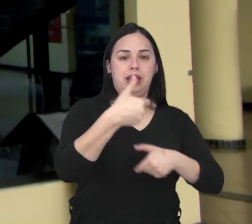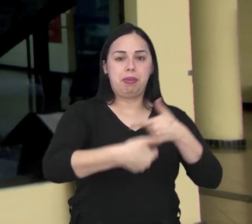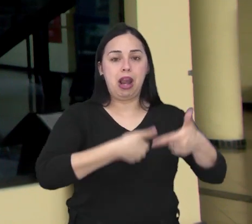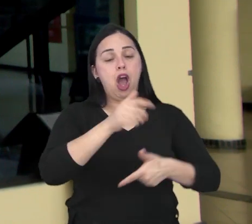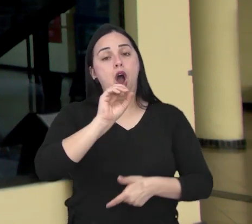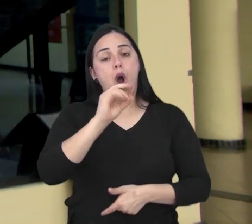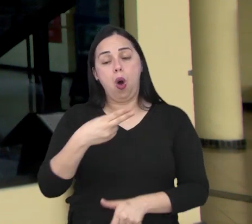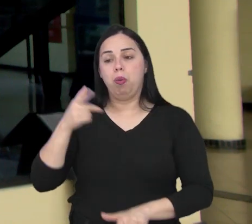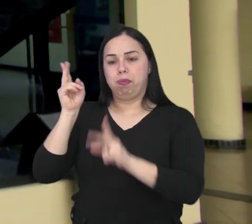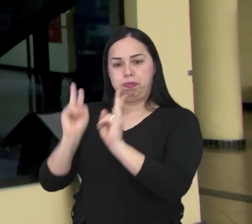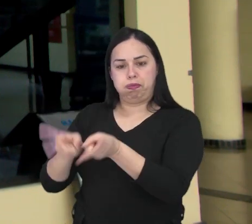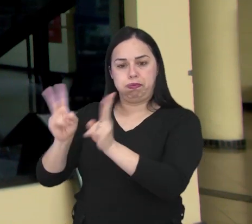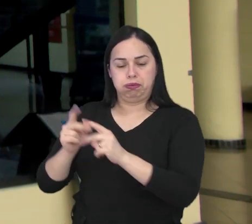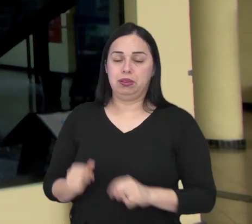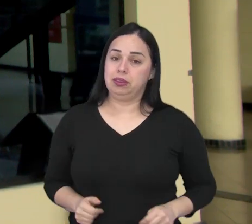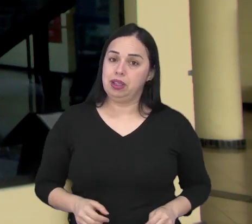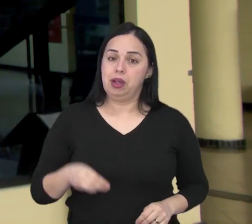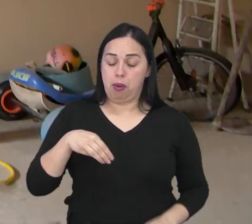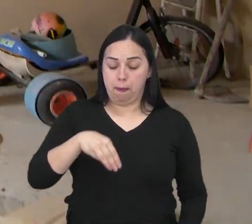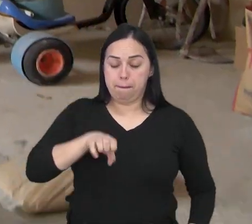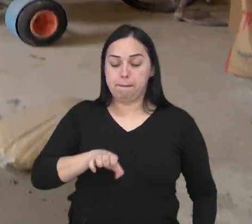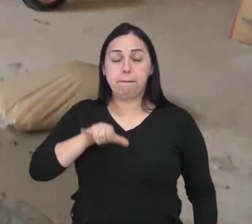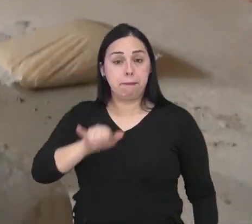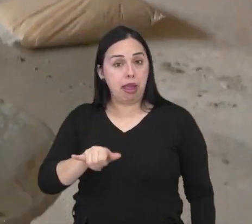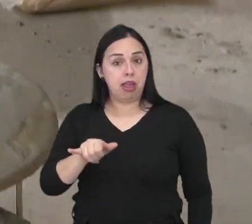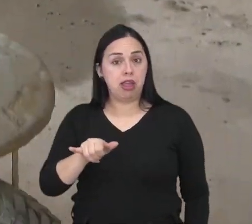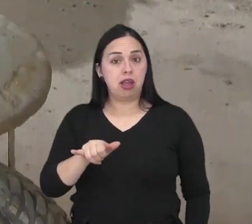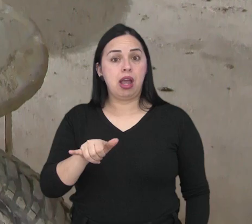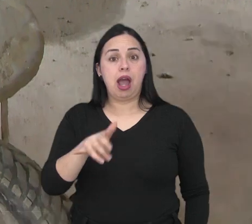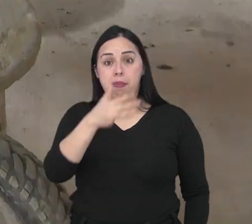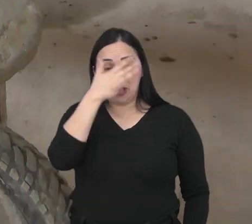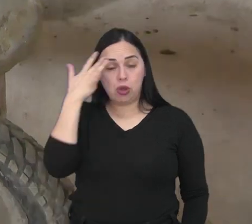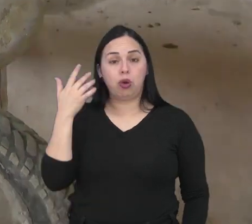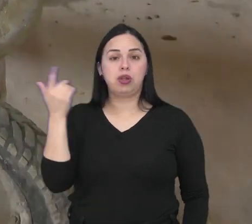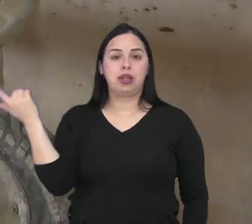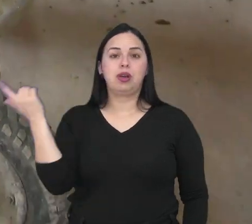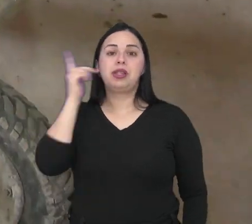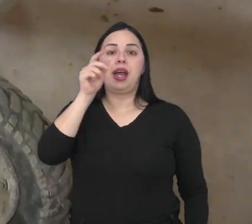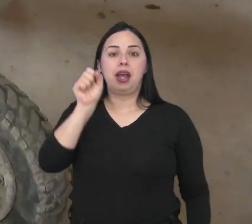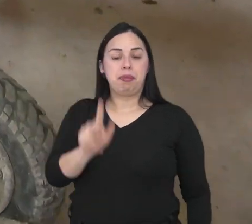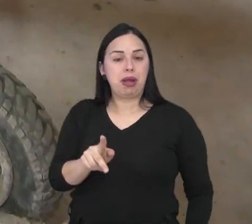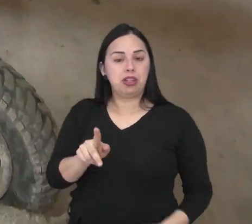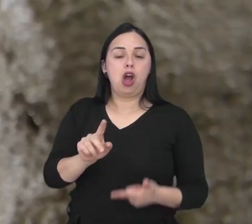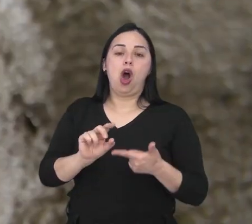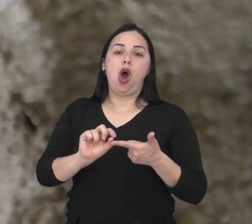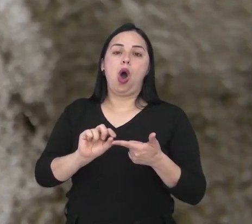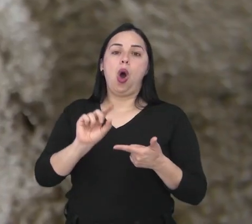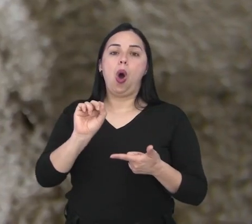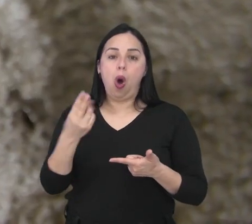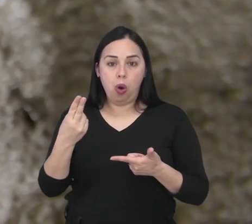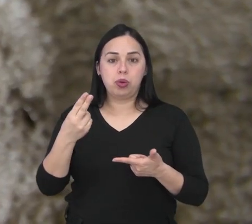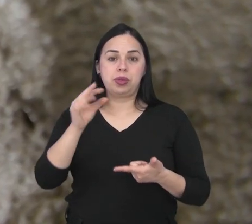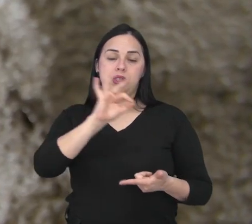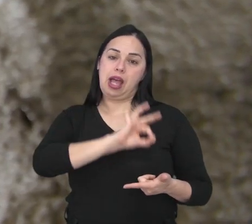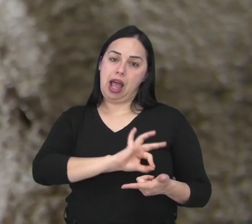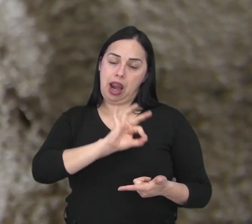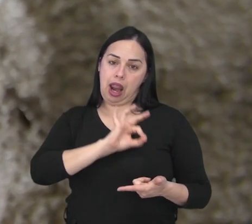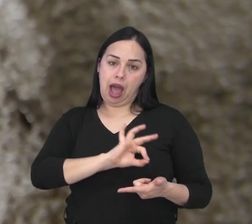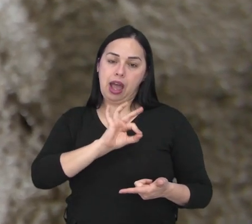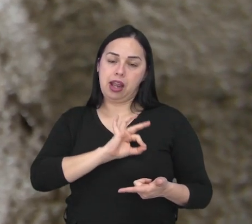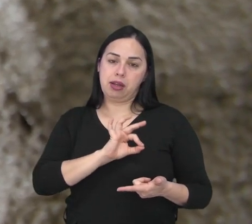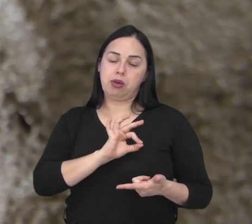mercado de trabalho ou seguir na atividade. Com o MEI, o trabalhador consegue se aposentar ou continuar